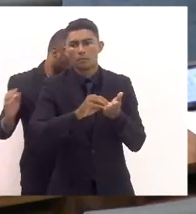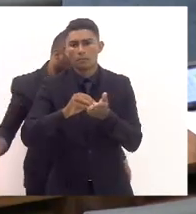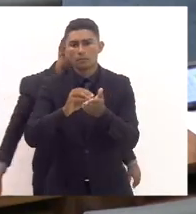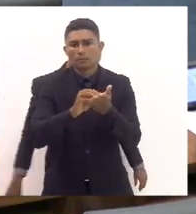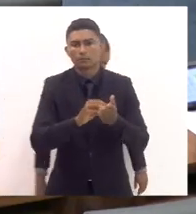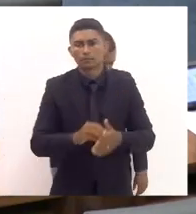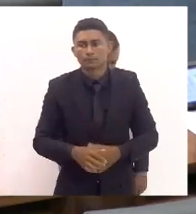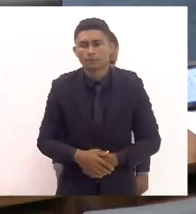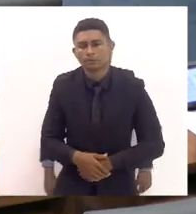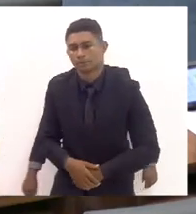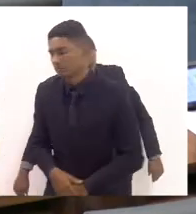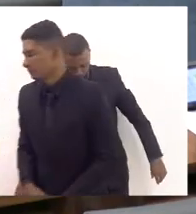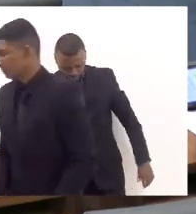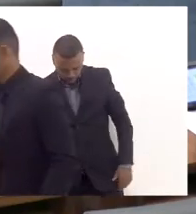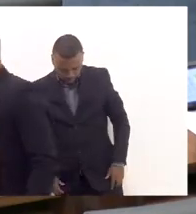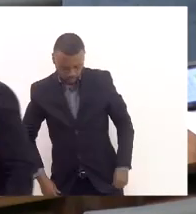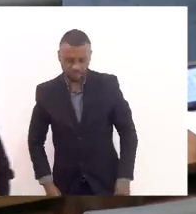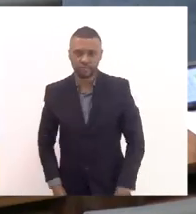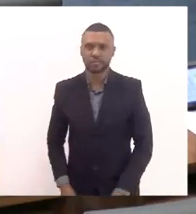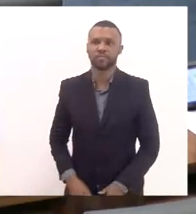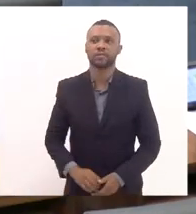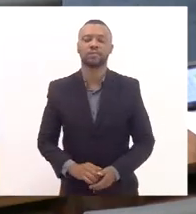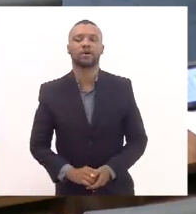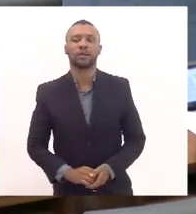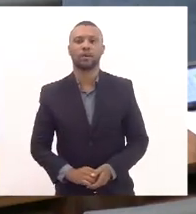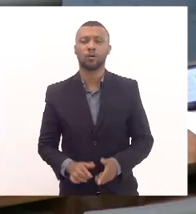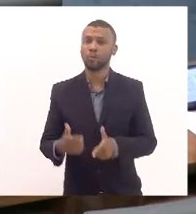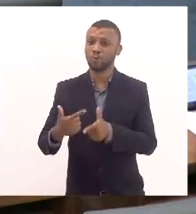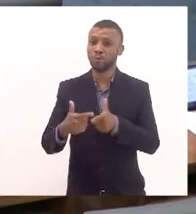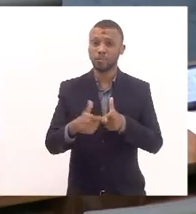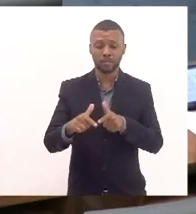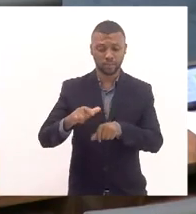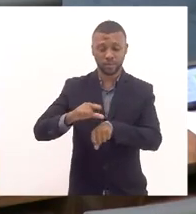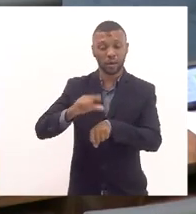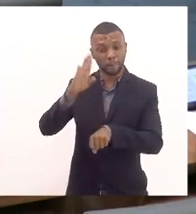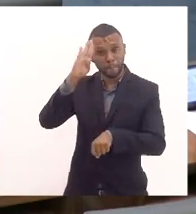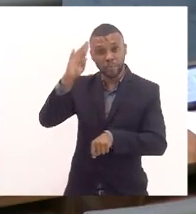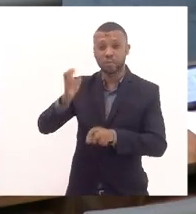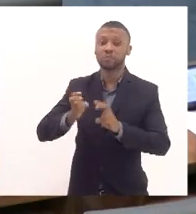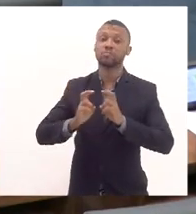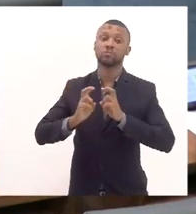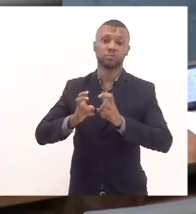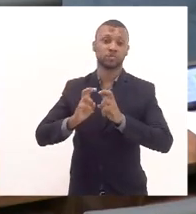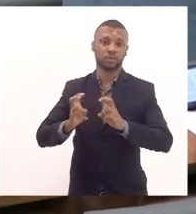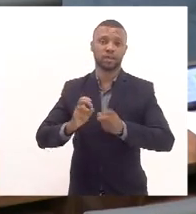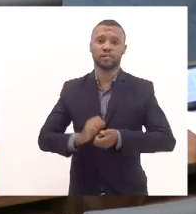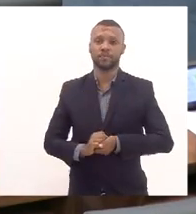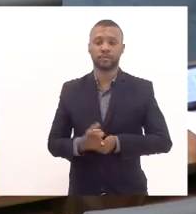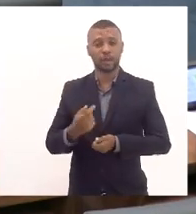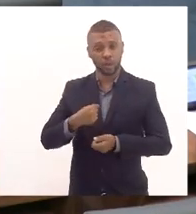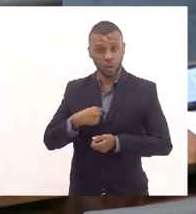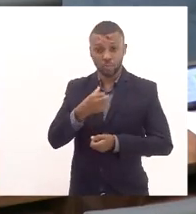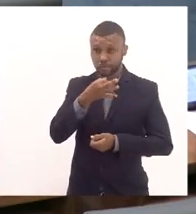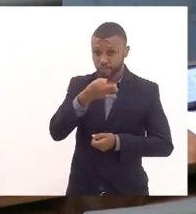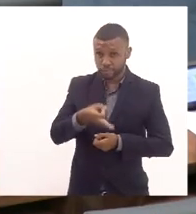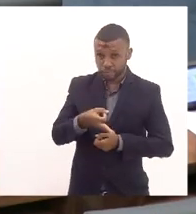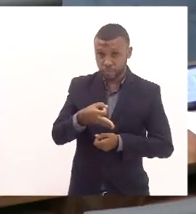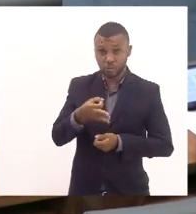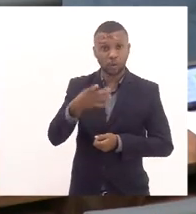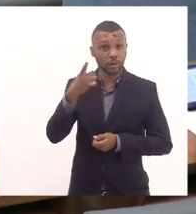zona oeste com os horários principalmente dos trens então eu pessoalmente enquanto deputada